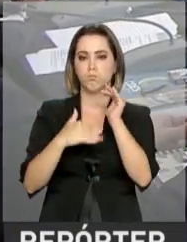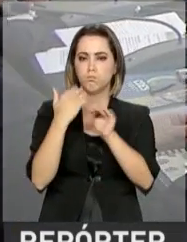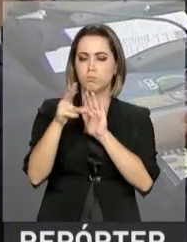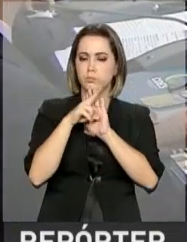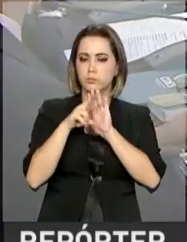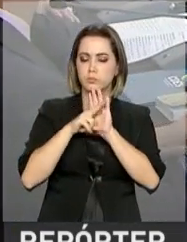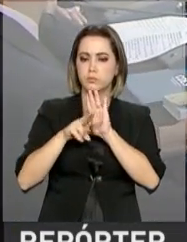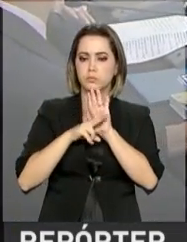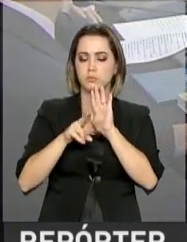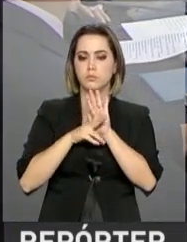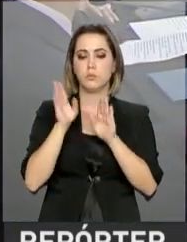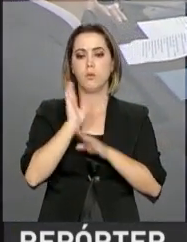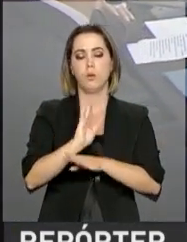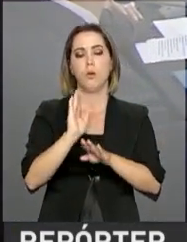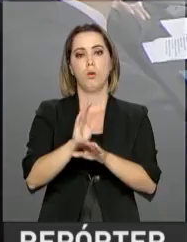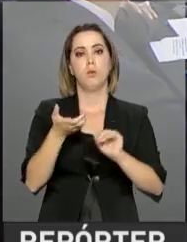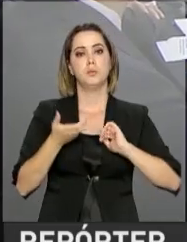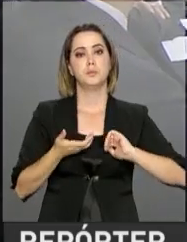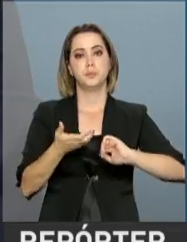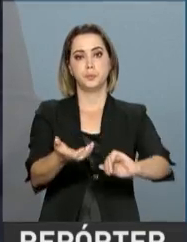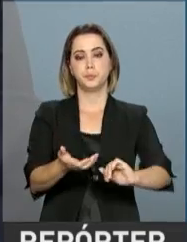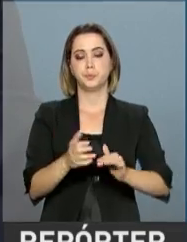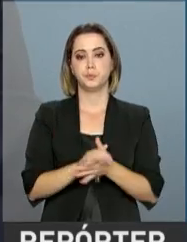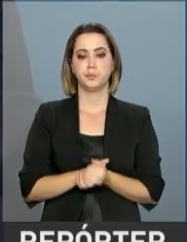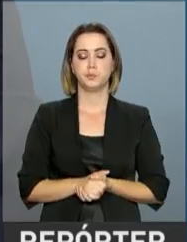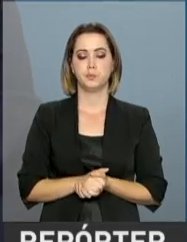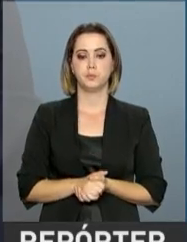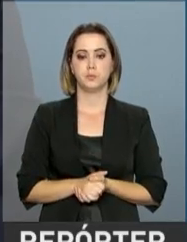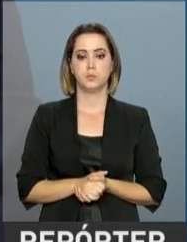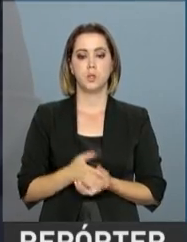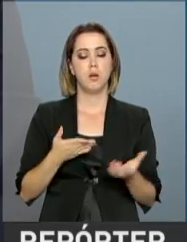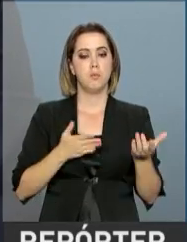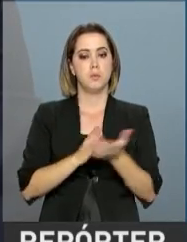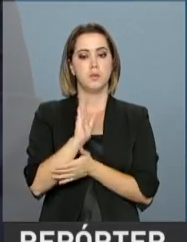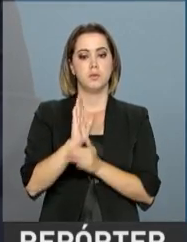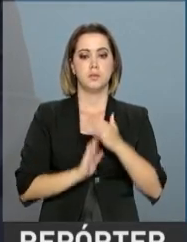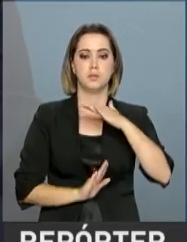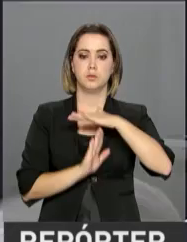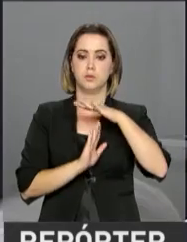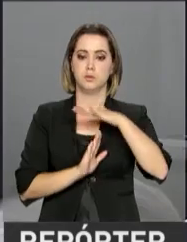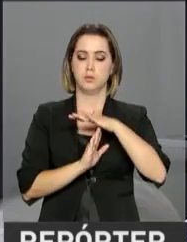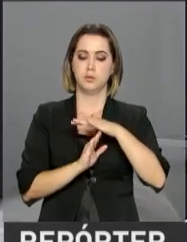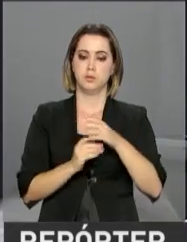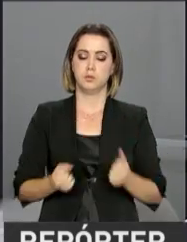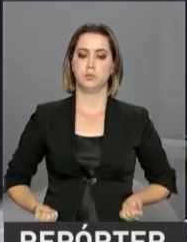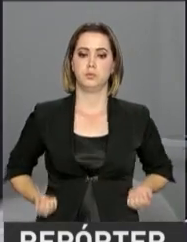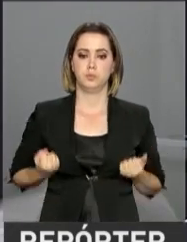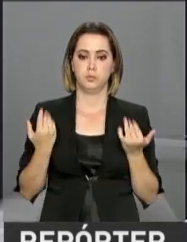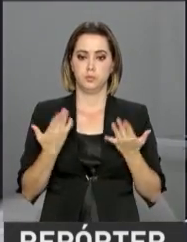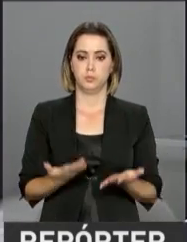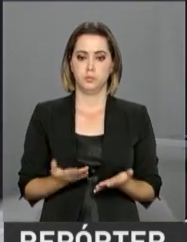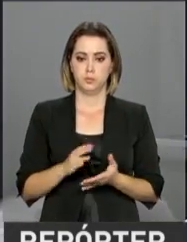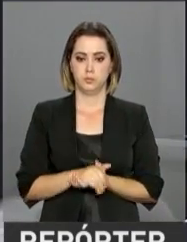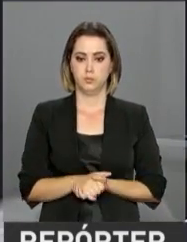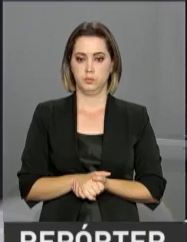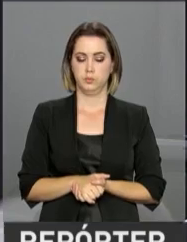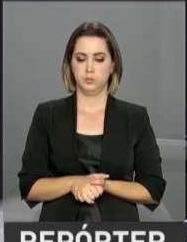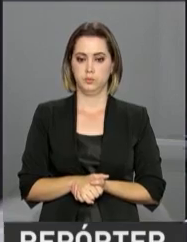pelo governo com o apoio do congresso nacional como a aprovação do teto de gastos nós temos